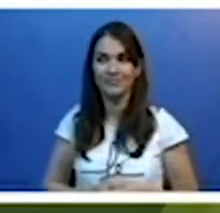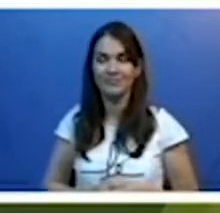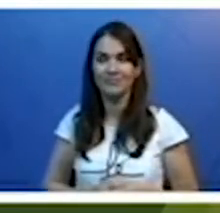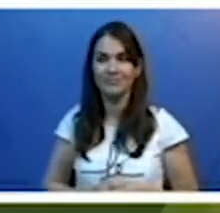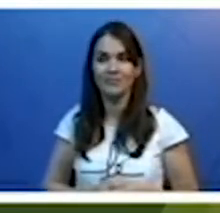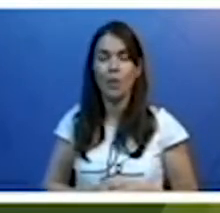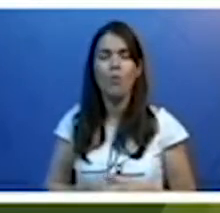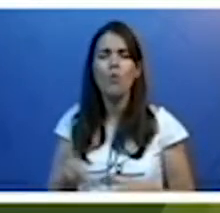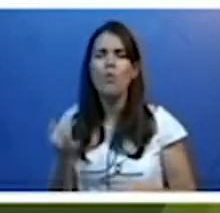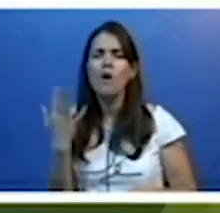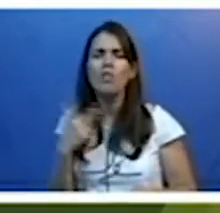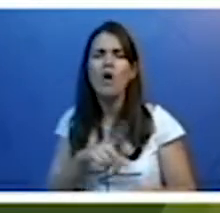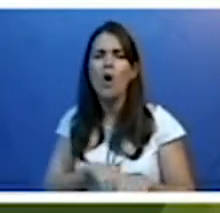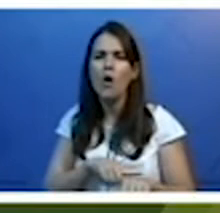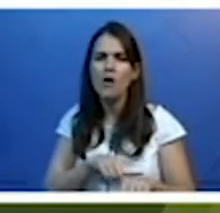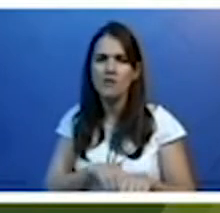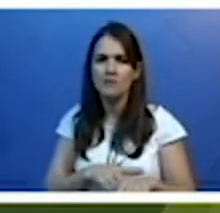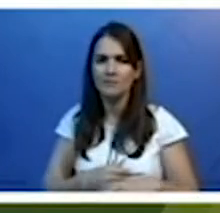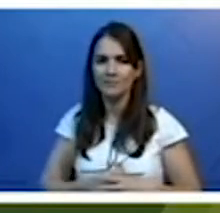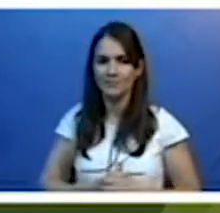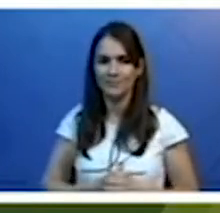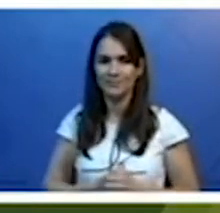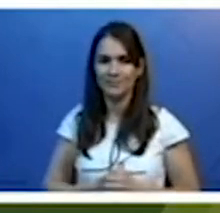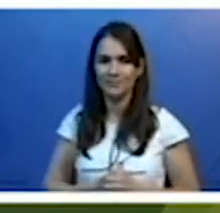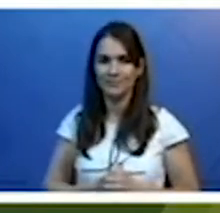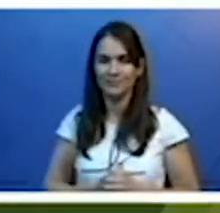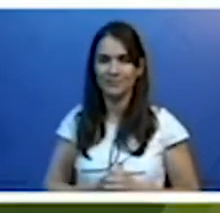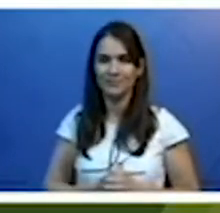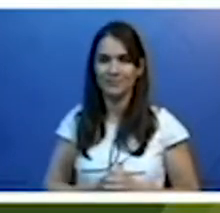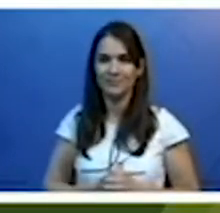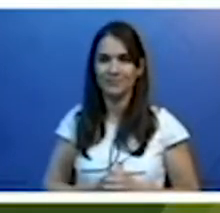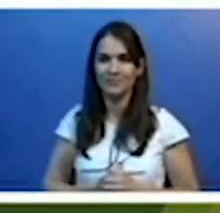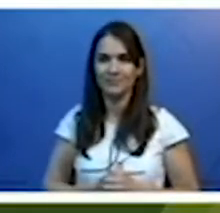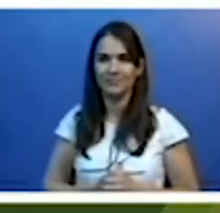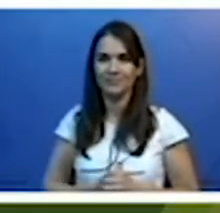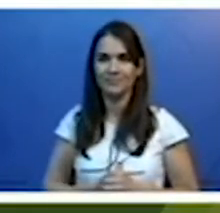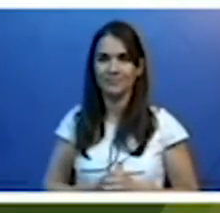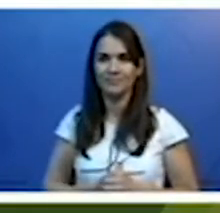Bom, como que nós vamos fazer isso daqui agora?